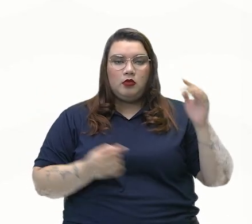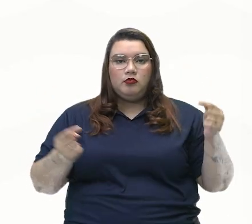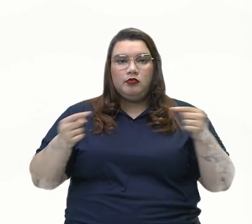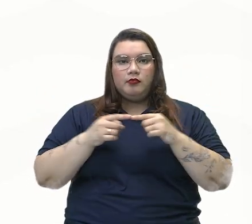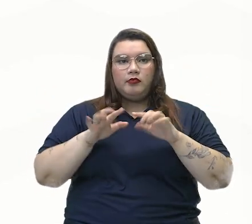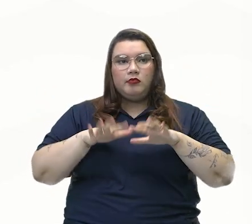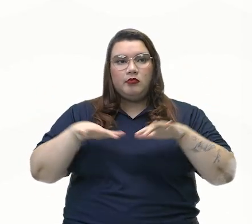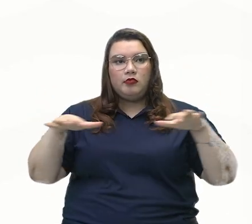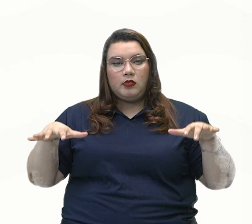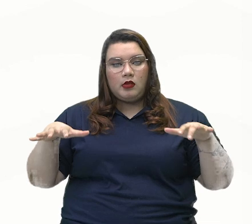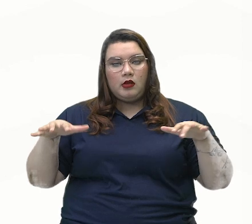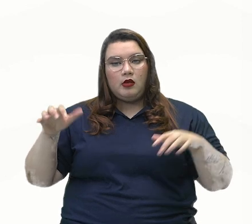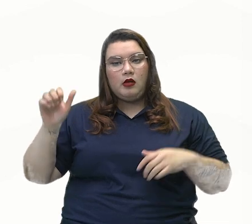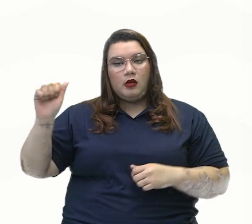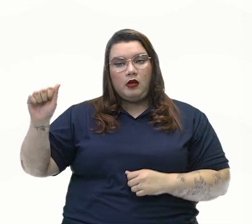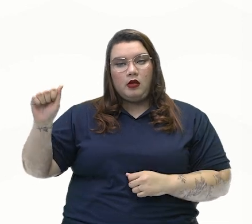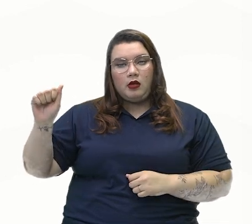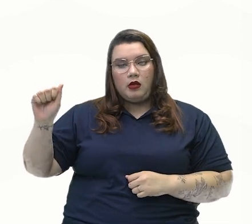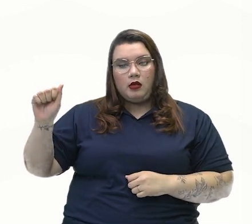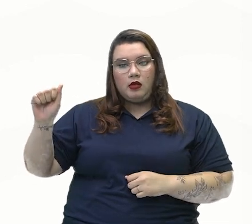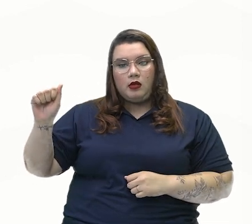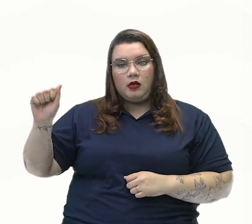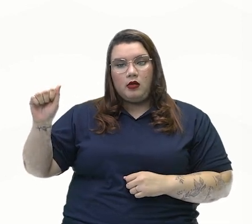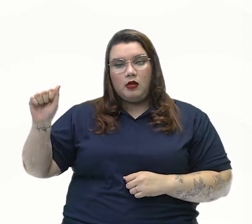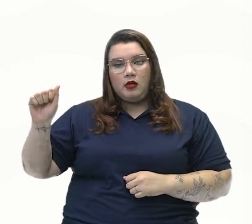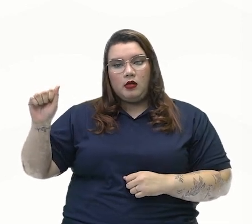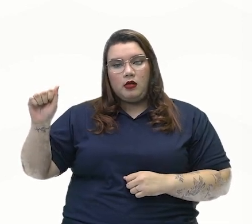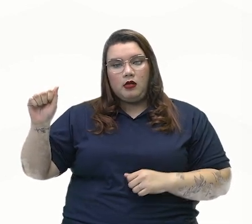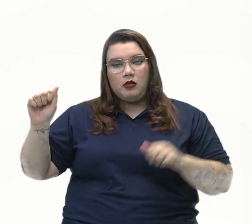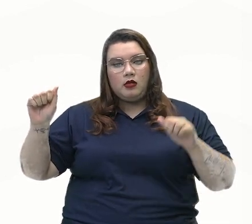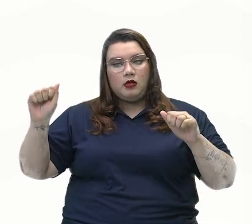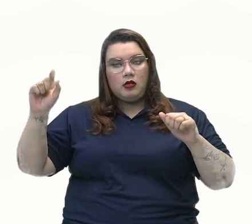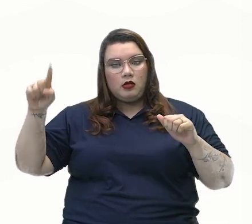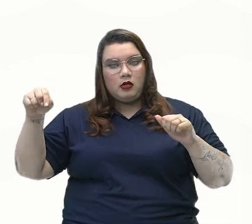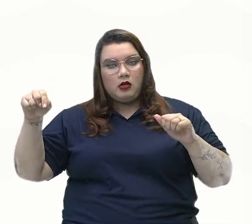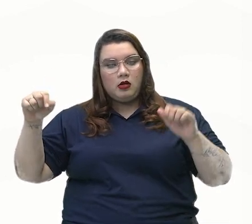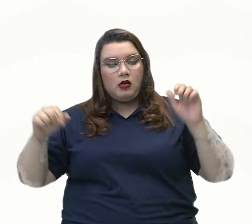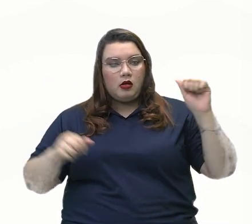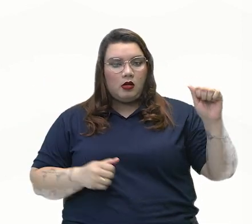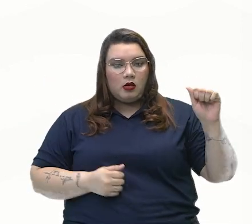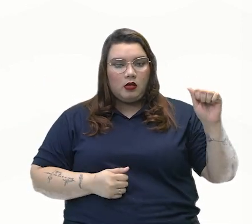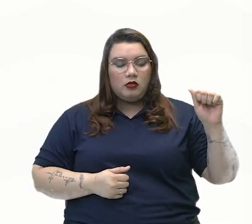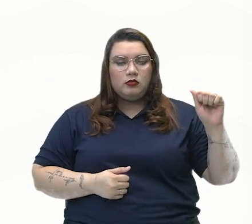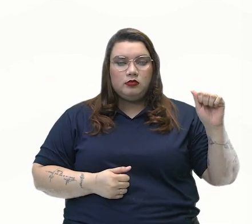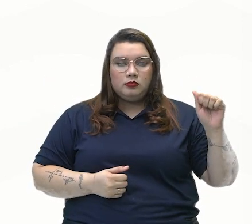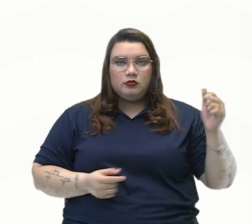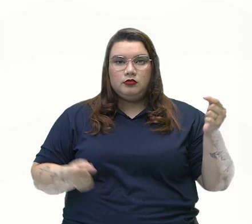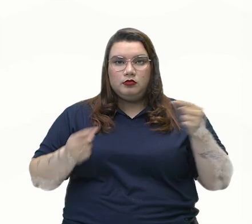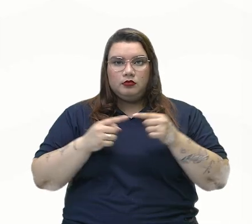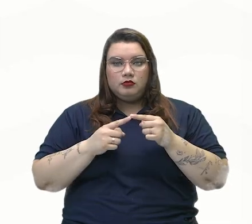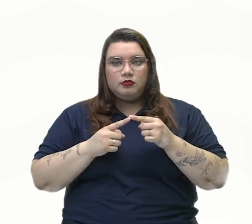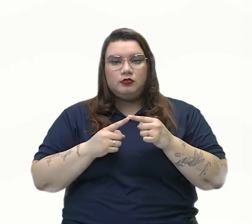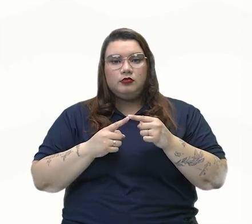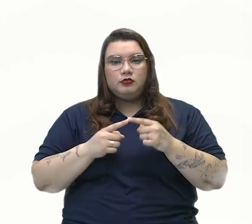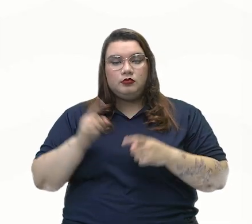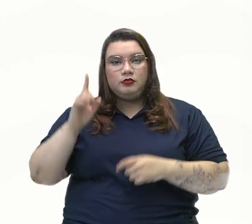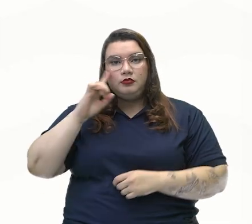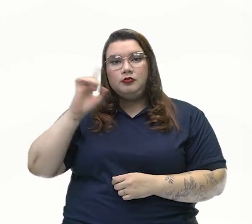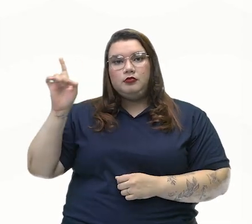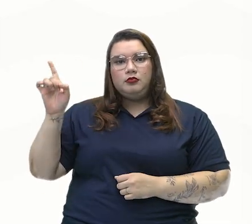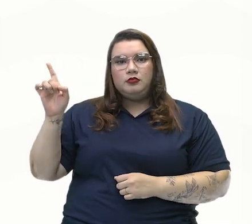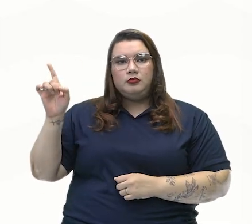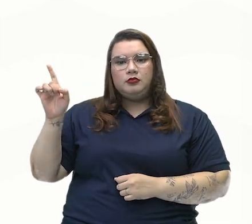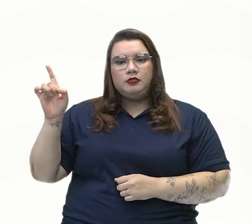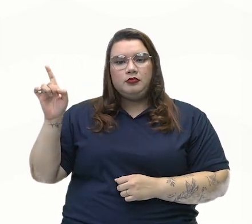lá ao centro de curvatura, olha só, são os pontos A e A', né? Que são chamados aí de